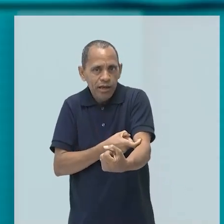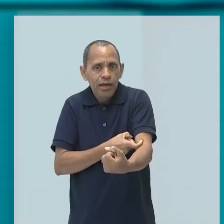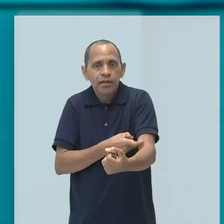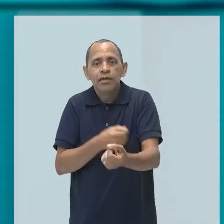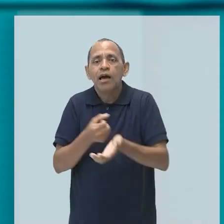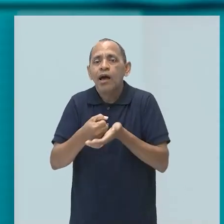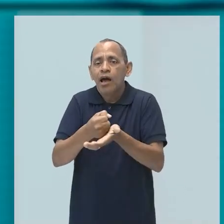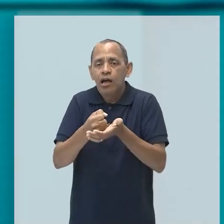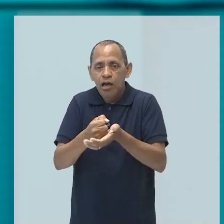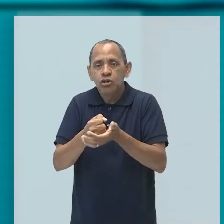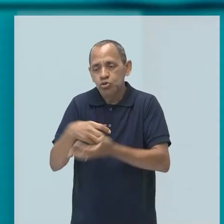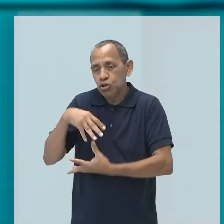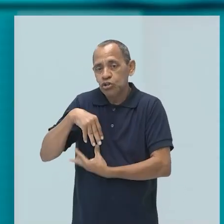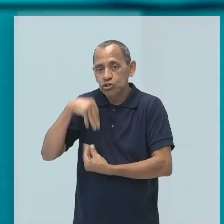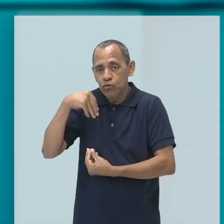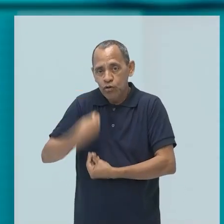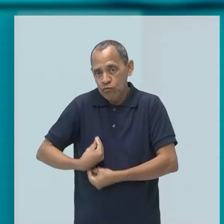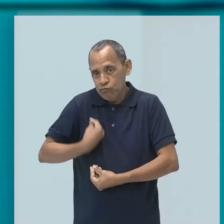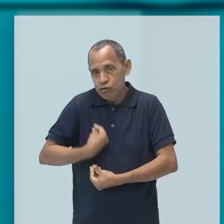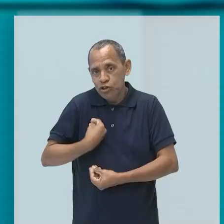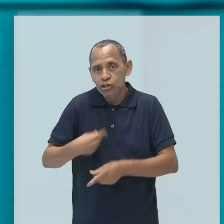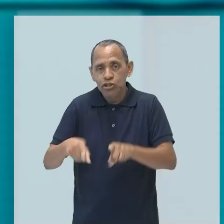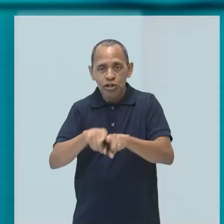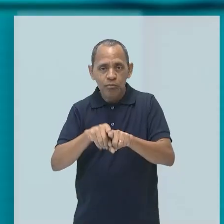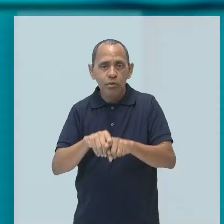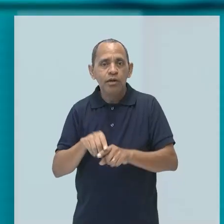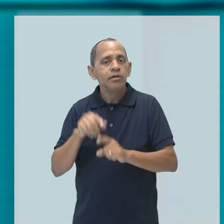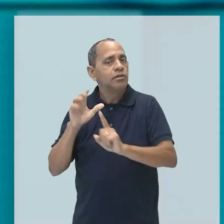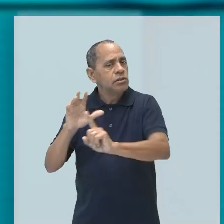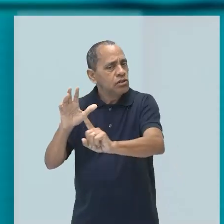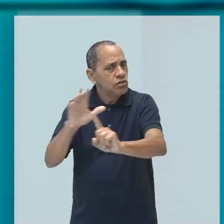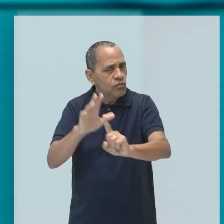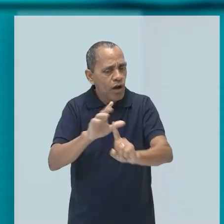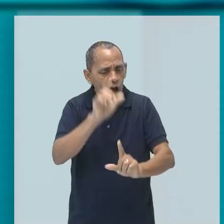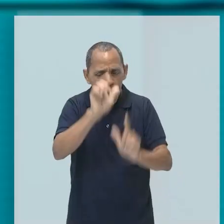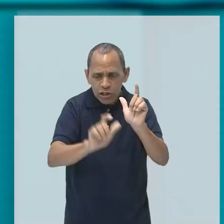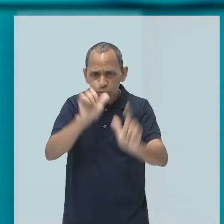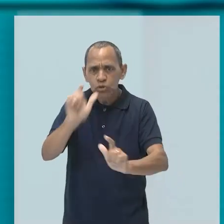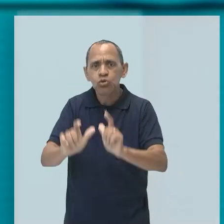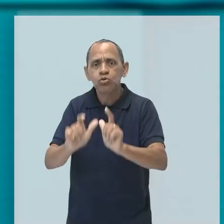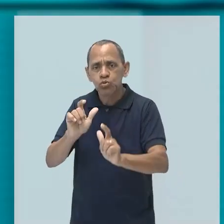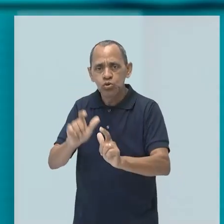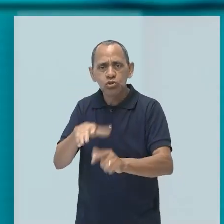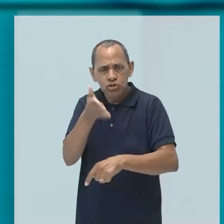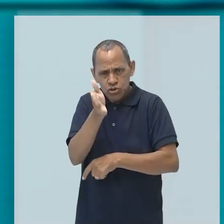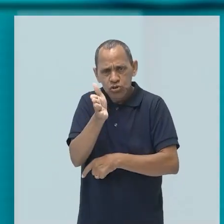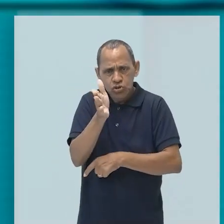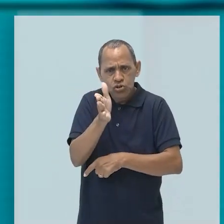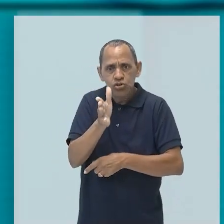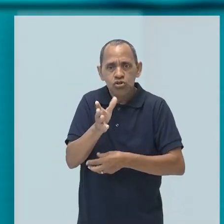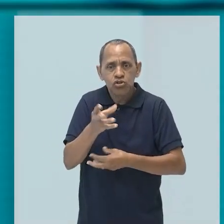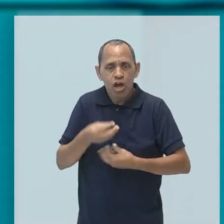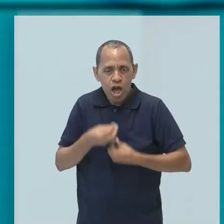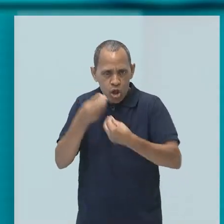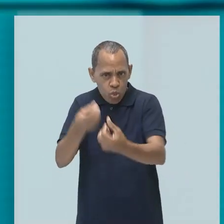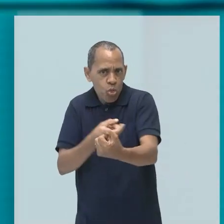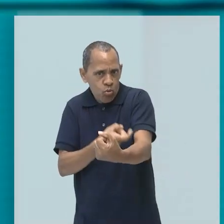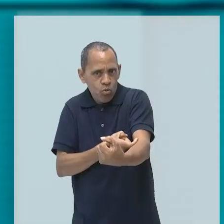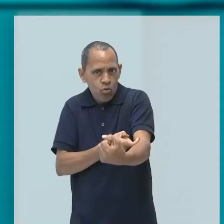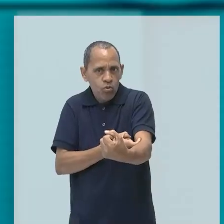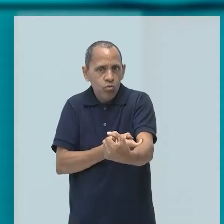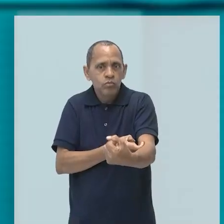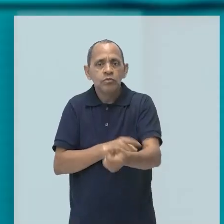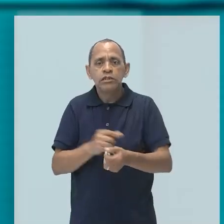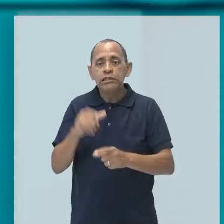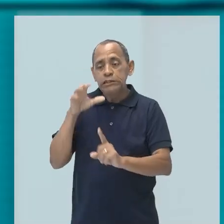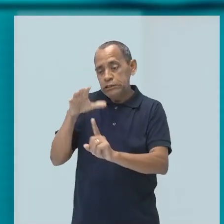vidas e incentivar, fazer quem doa continuar doando, quem não doa também aceitar essa ideia de que doar sangue